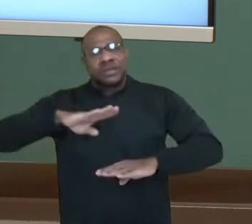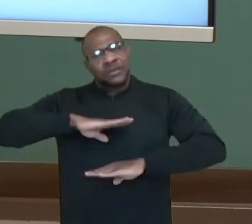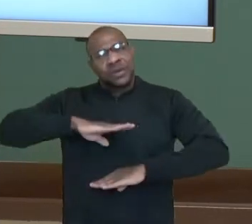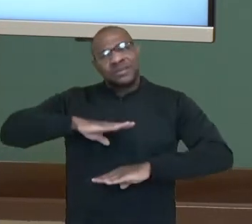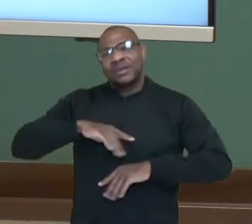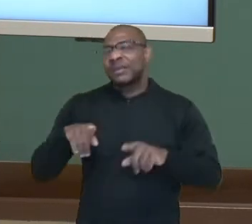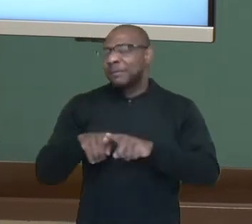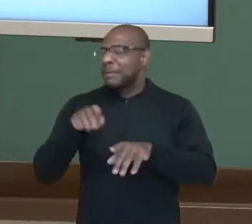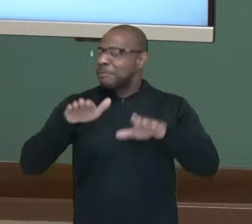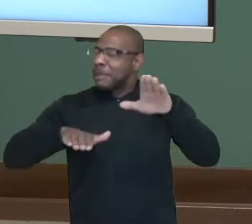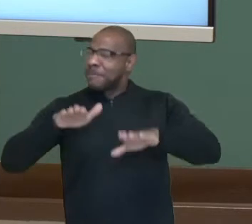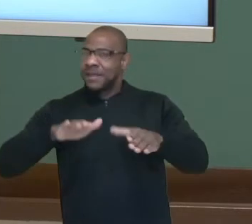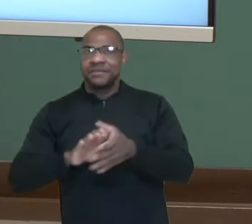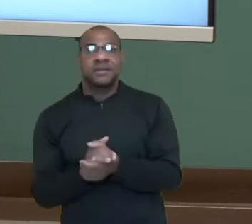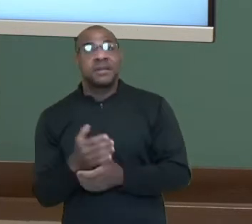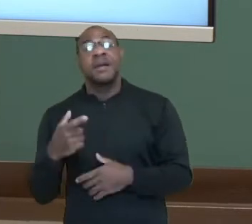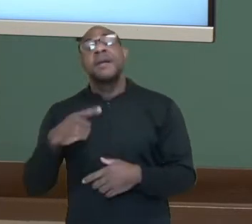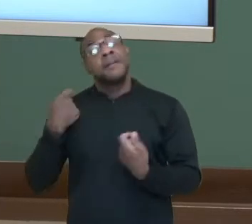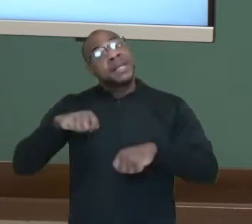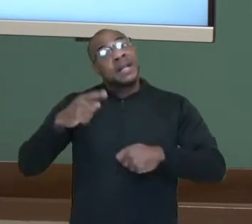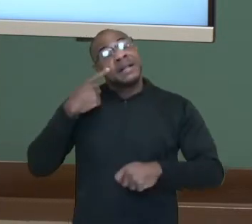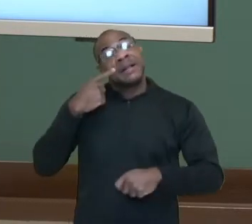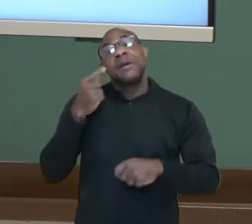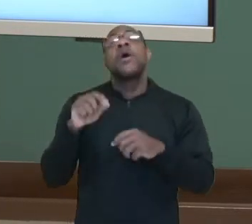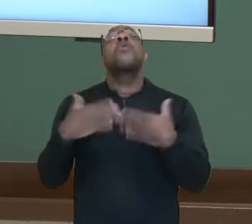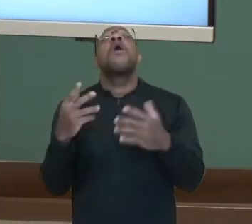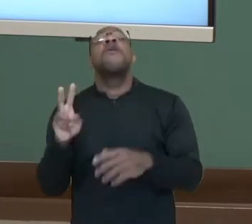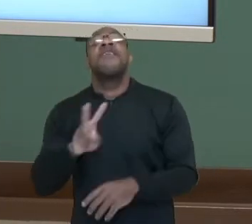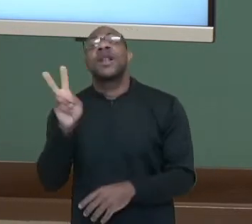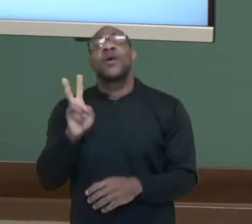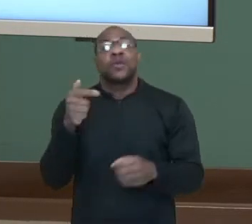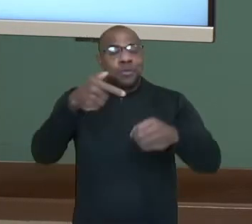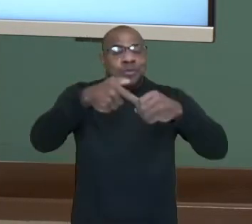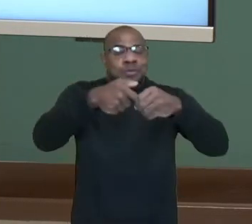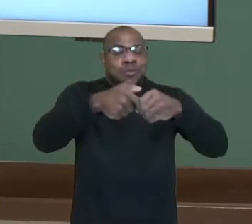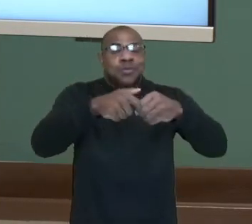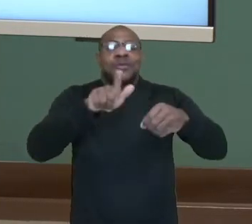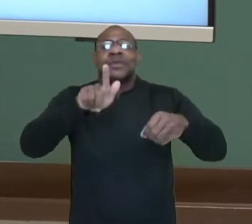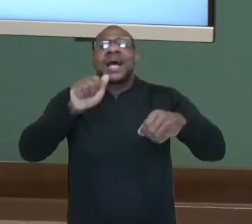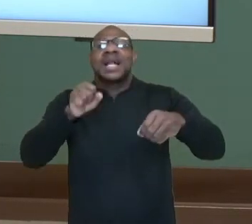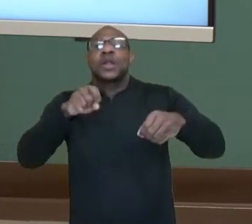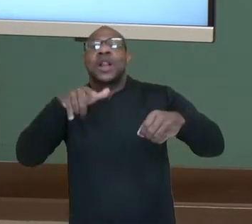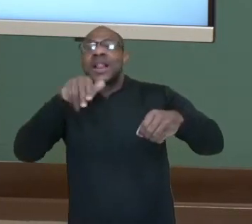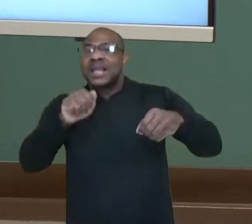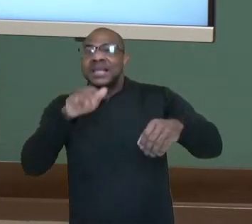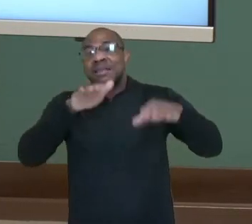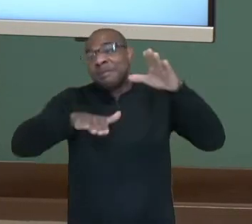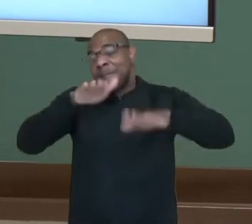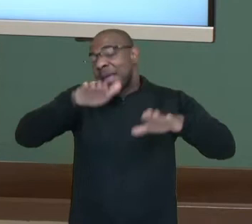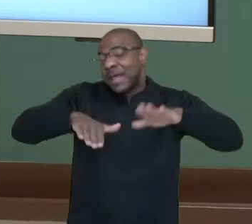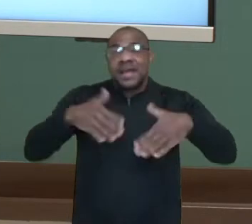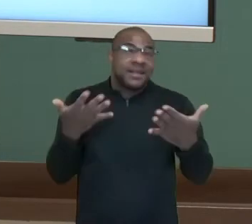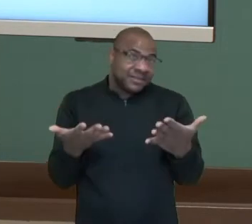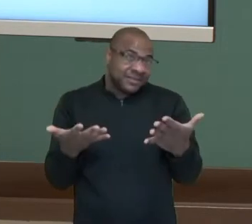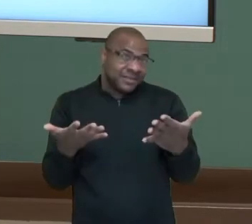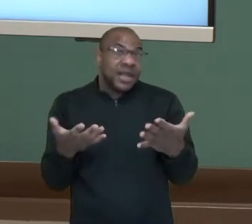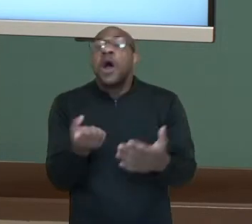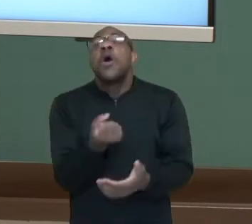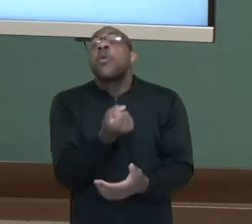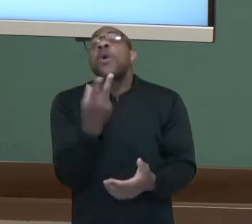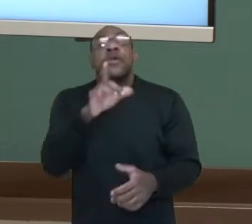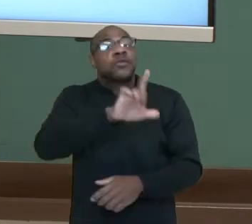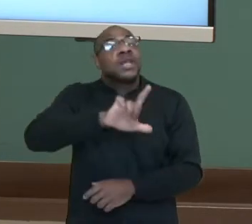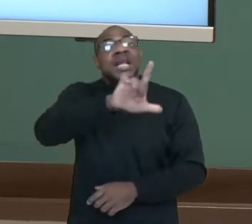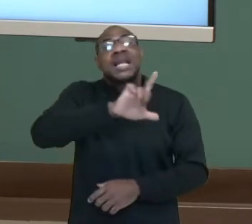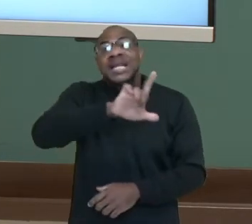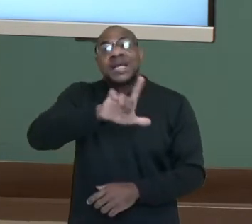não sei o valor do combustível no momento, vai depender do valor do combustível do momento, eu não sei quantos litros eu vou abastecer, então vai depender